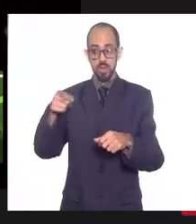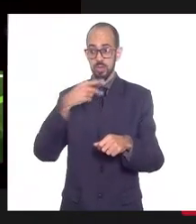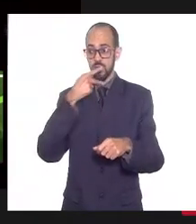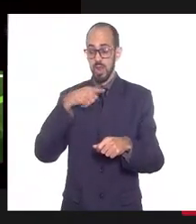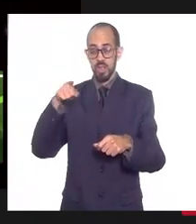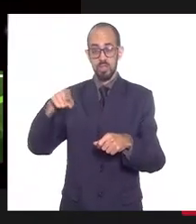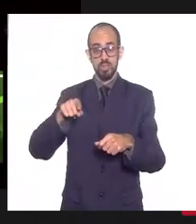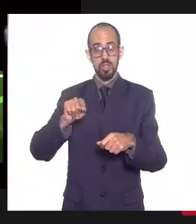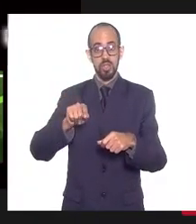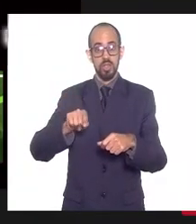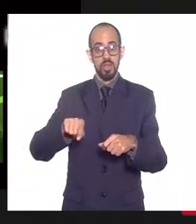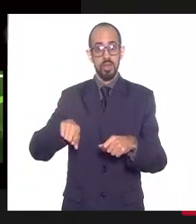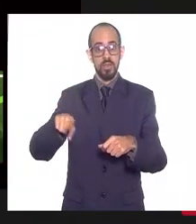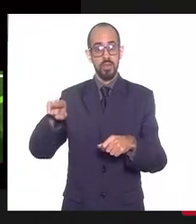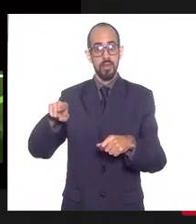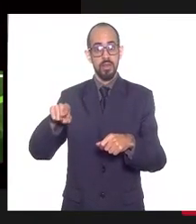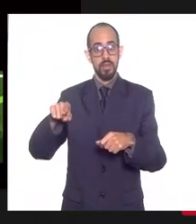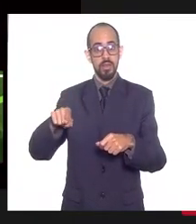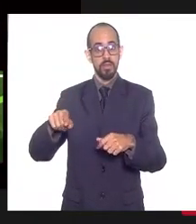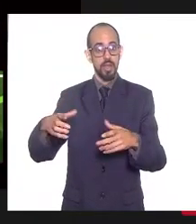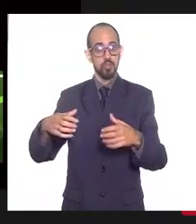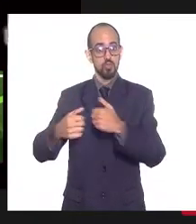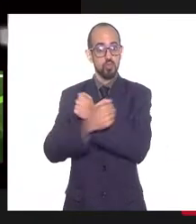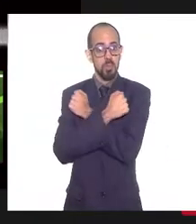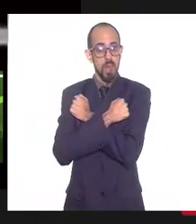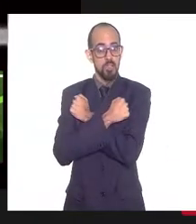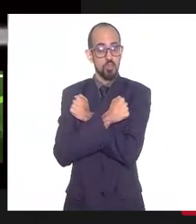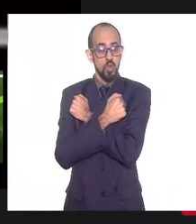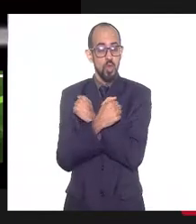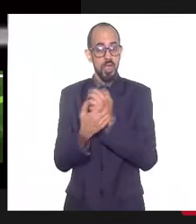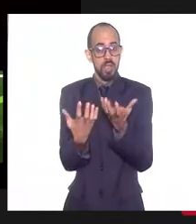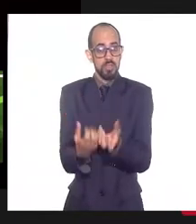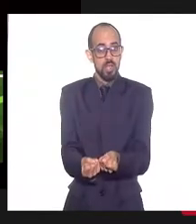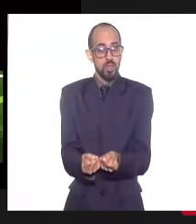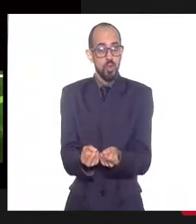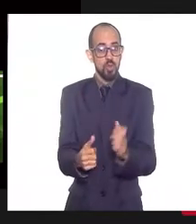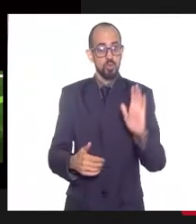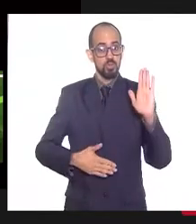e traficantes, e as pessoas que moram dentro dessas comunidades